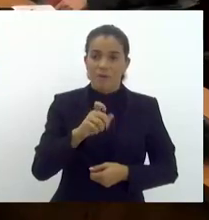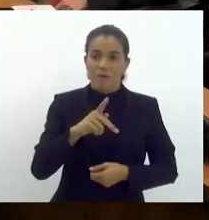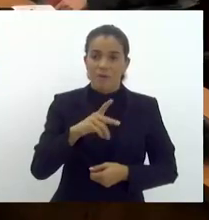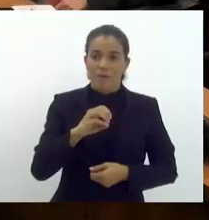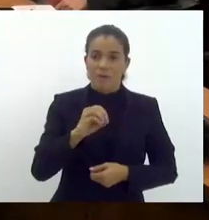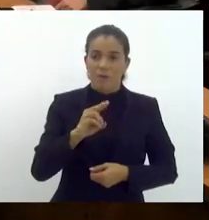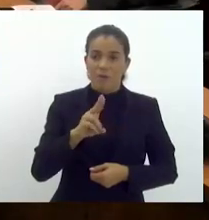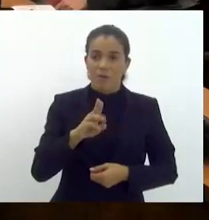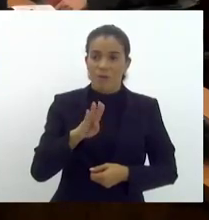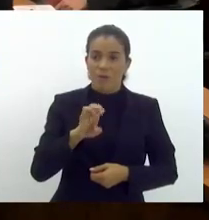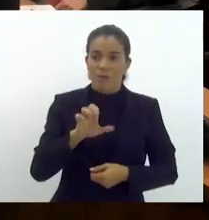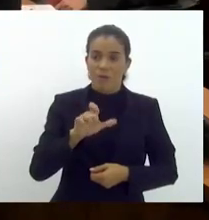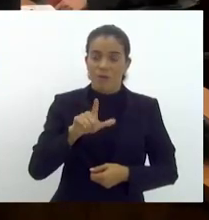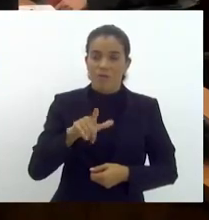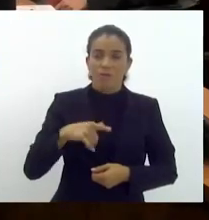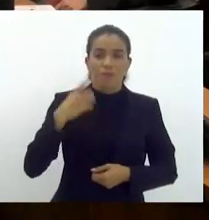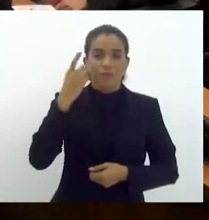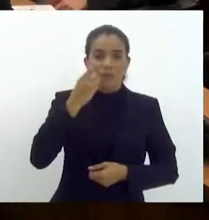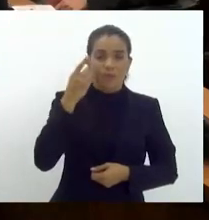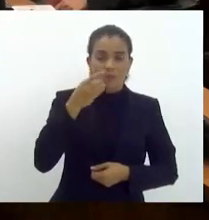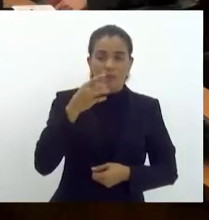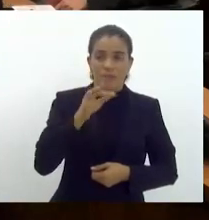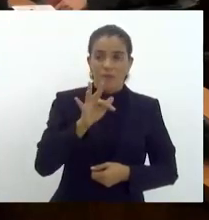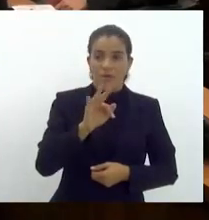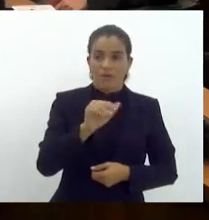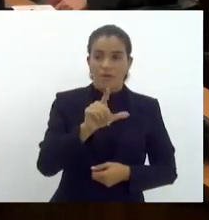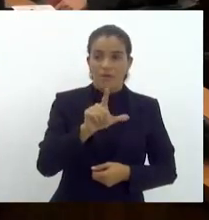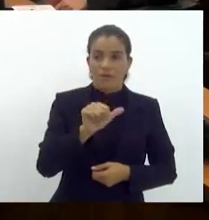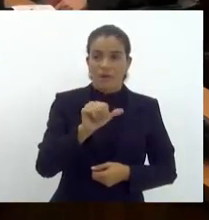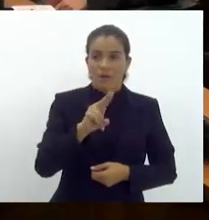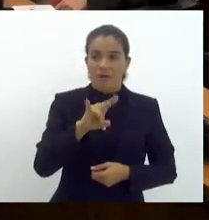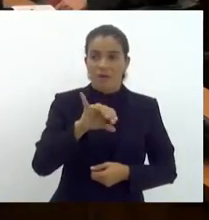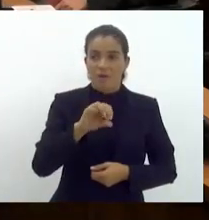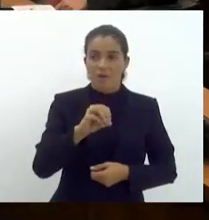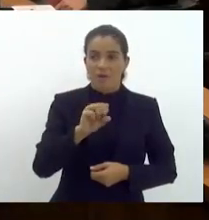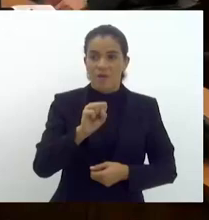sim obrigado Deputado Flávio serafini